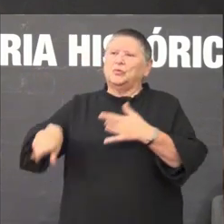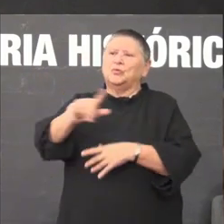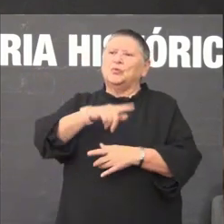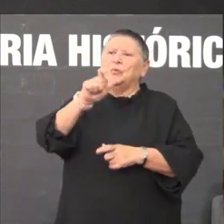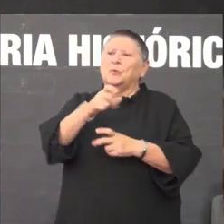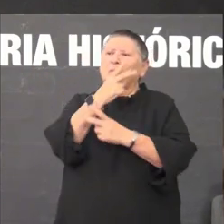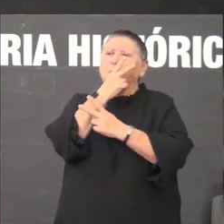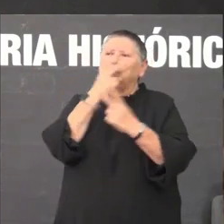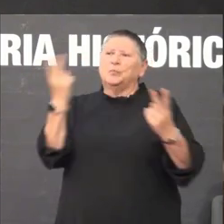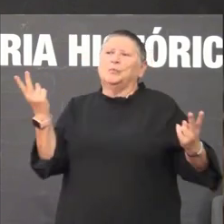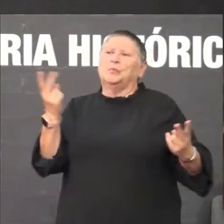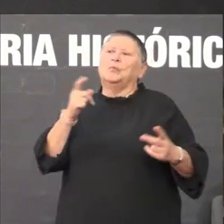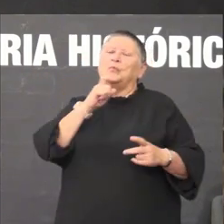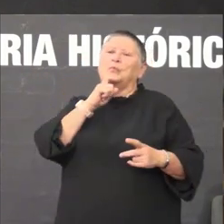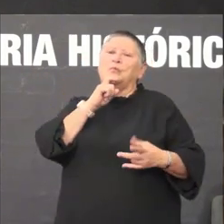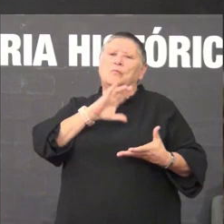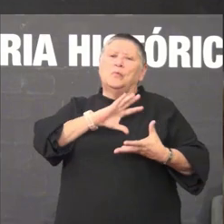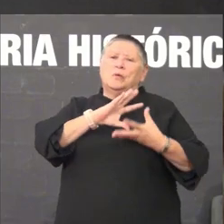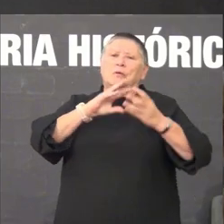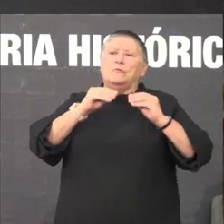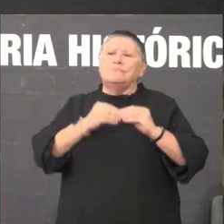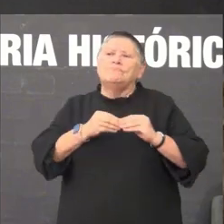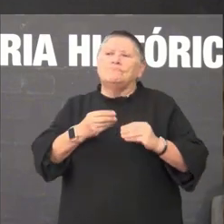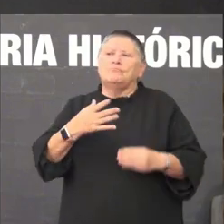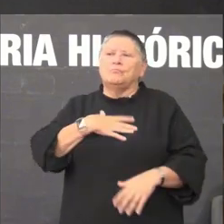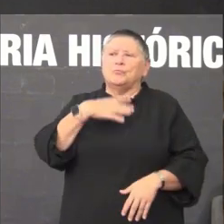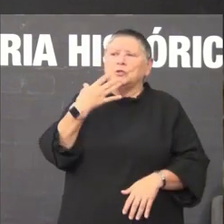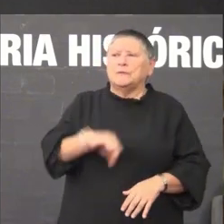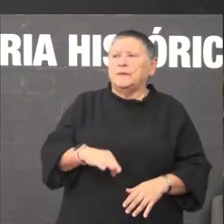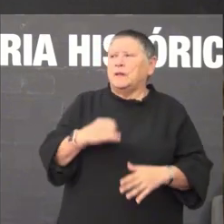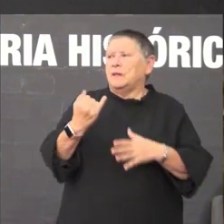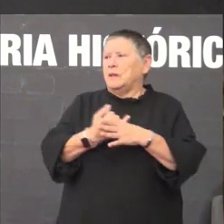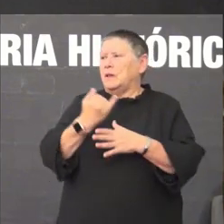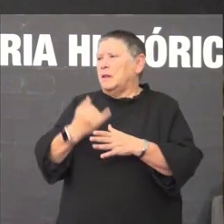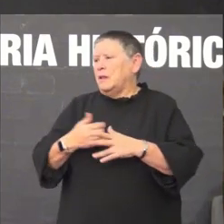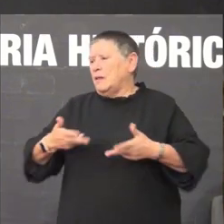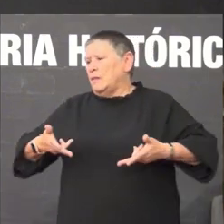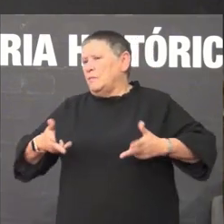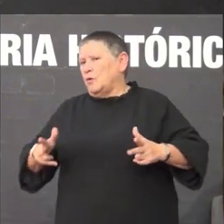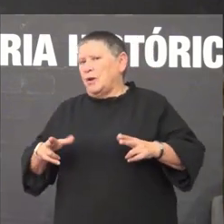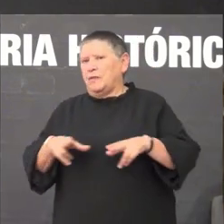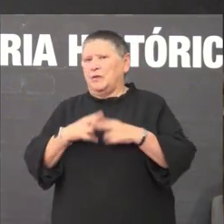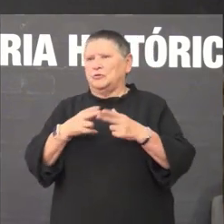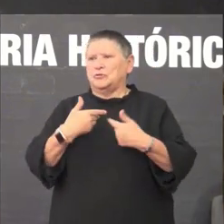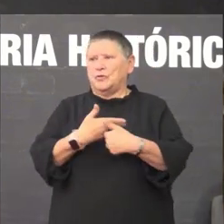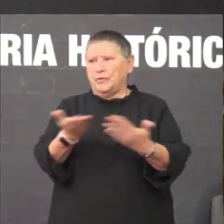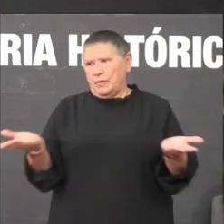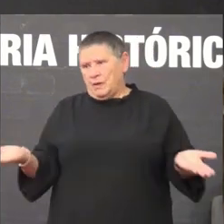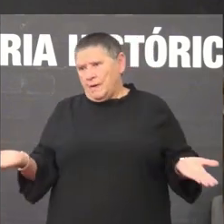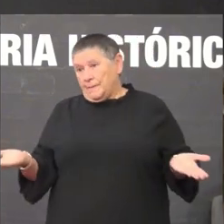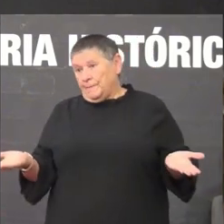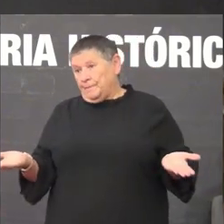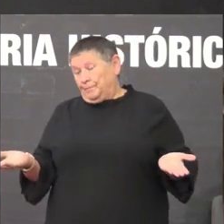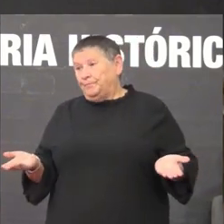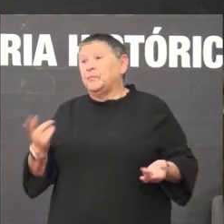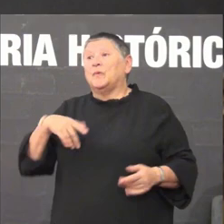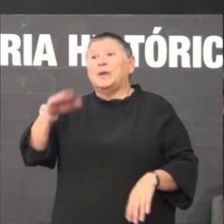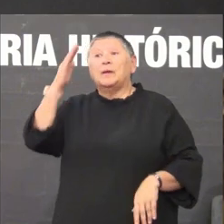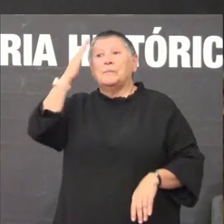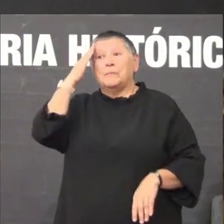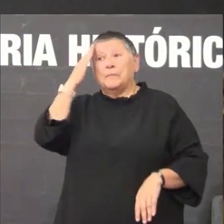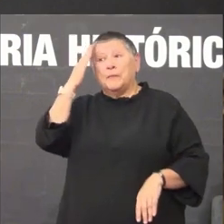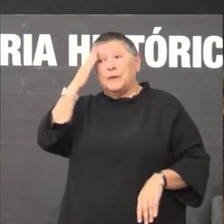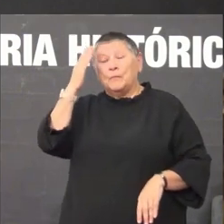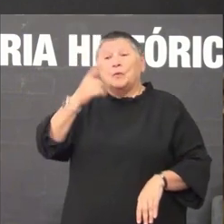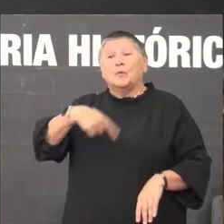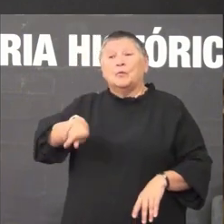é uma componente da qualidade da vida democrática de uma sociedade. As lutas pela memória não são lutas